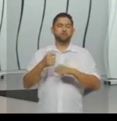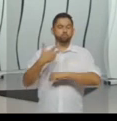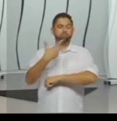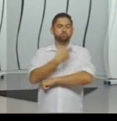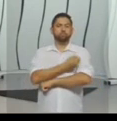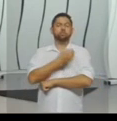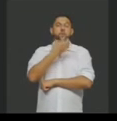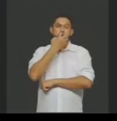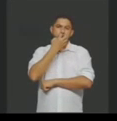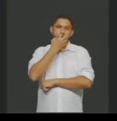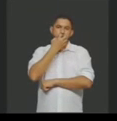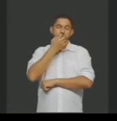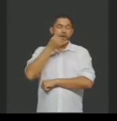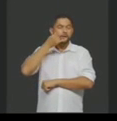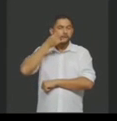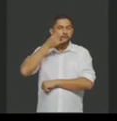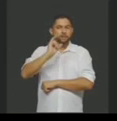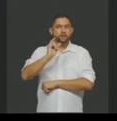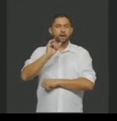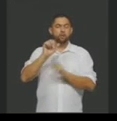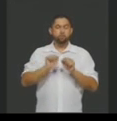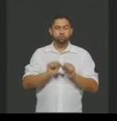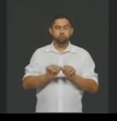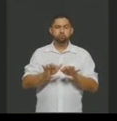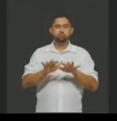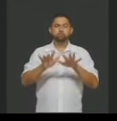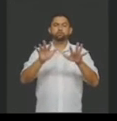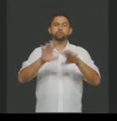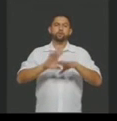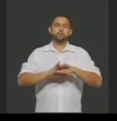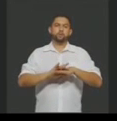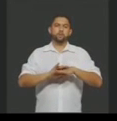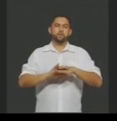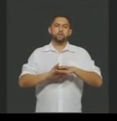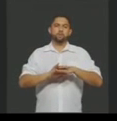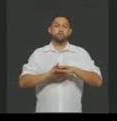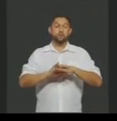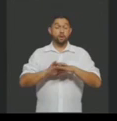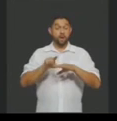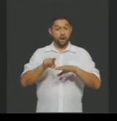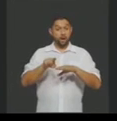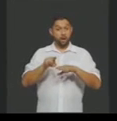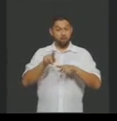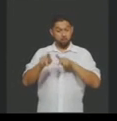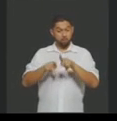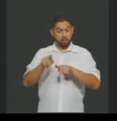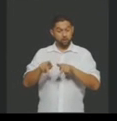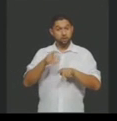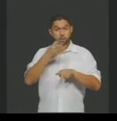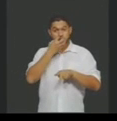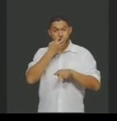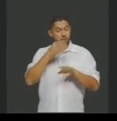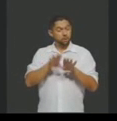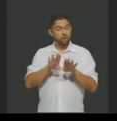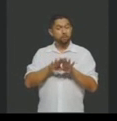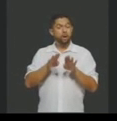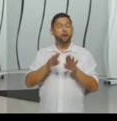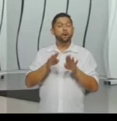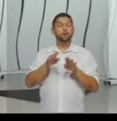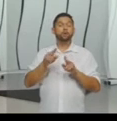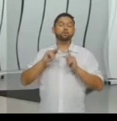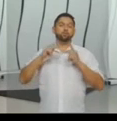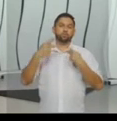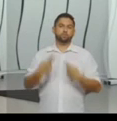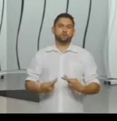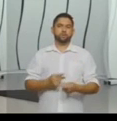cães para evitar a disseminação da leishmaniose, tanto entre os cães quanto para os seres humanos também.